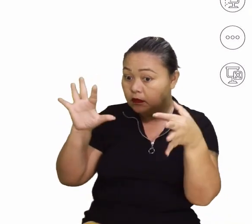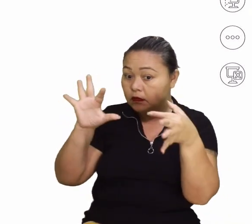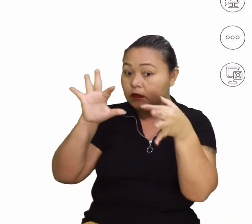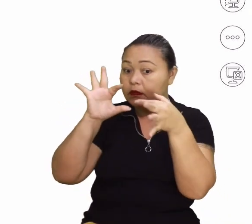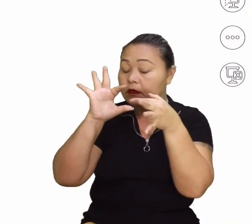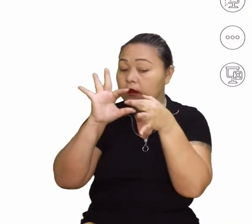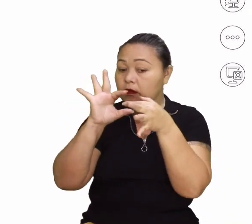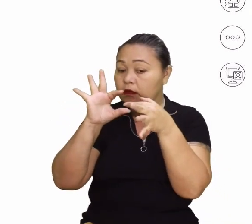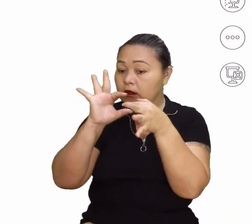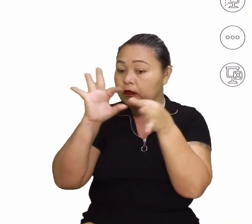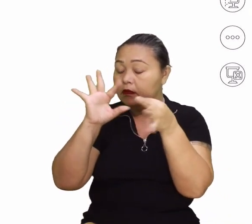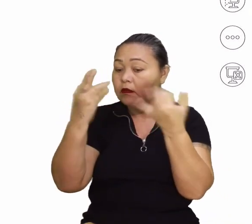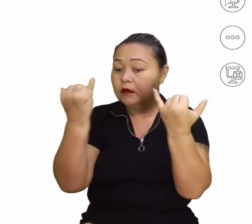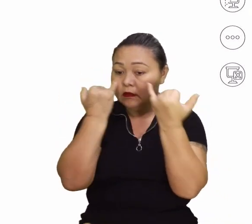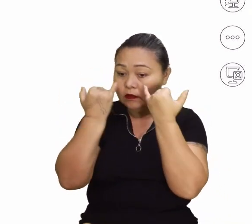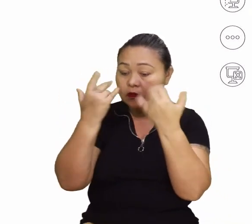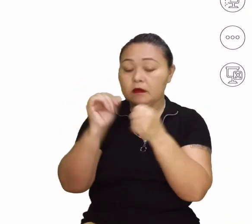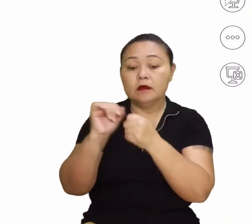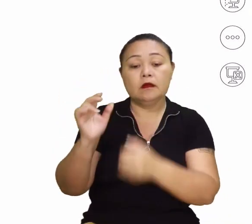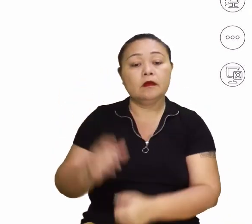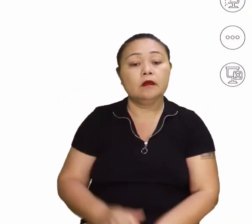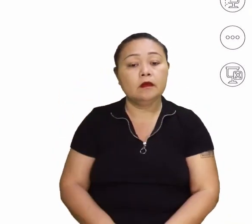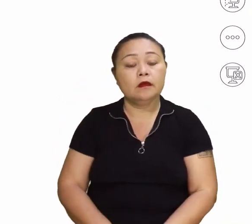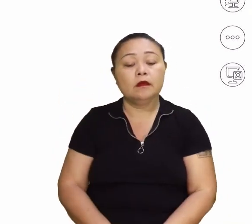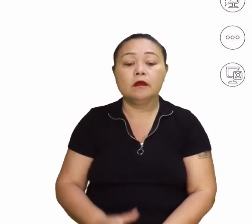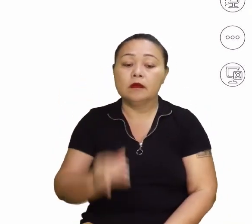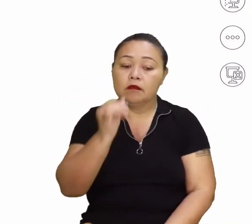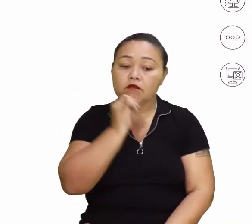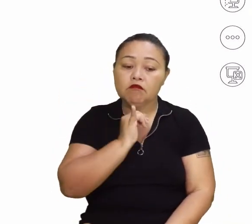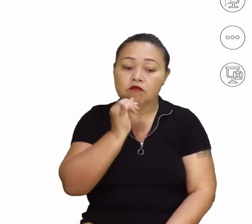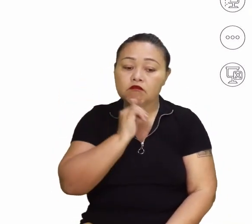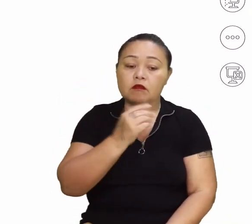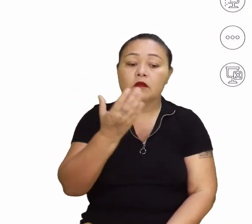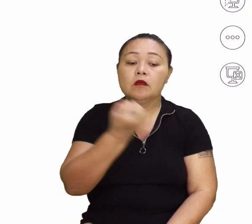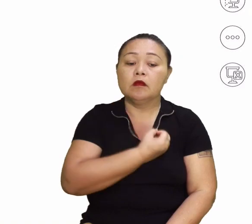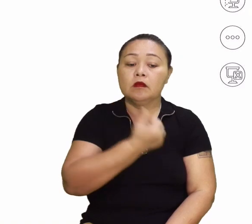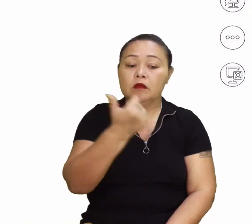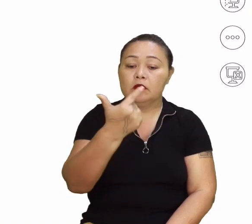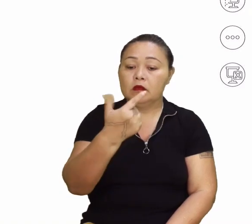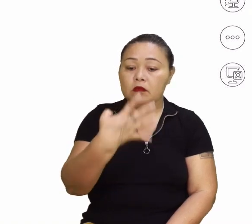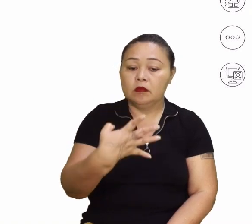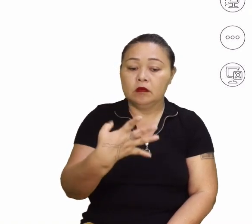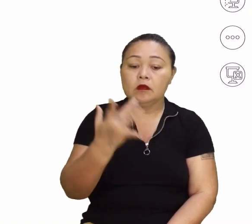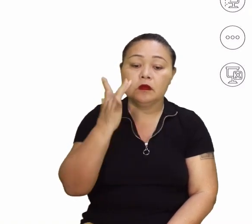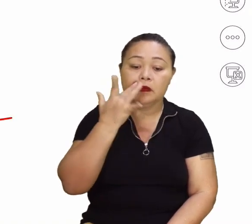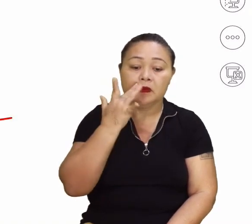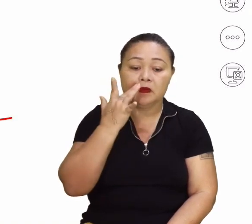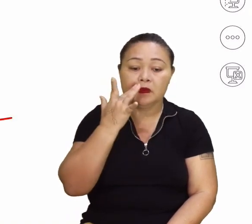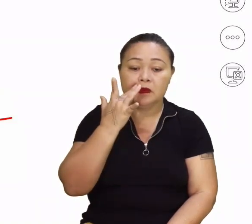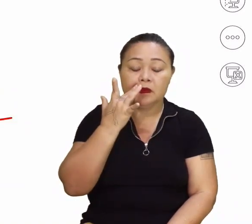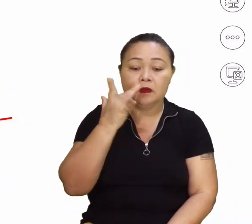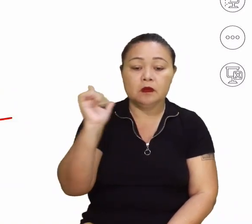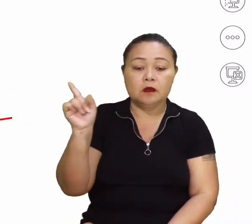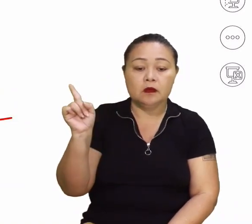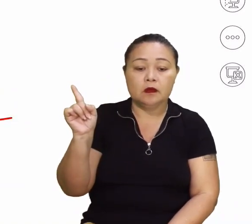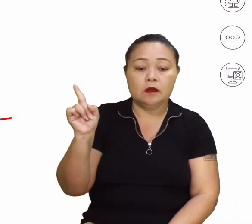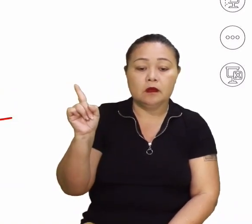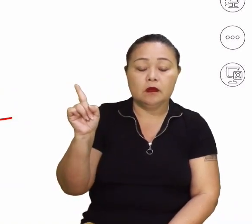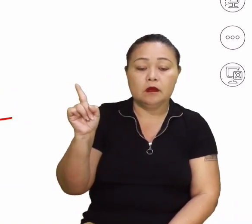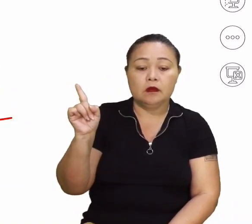conectar as informações. Por exemplo, número 24, ouro. Vamos voltar lá.